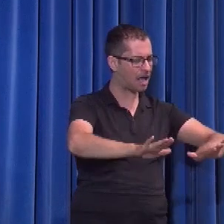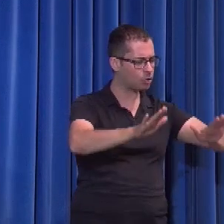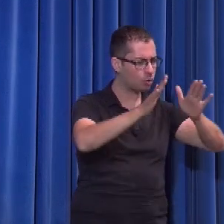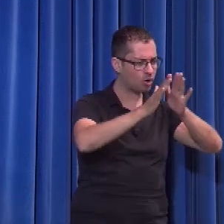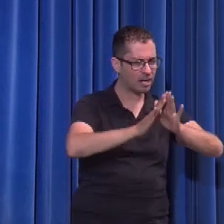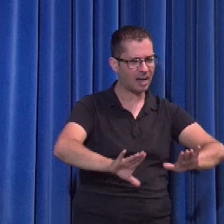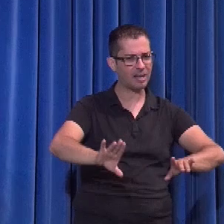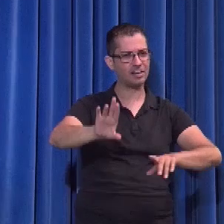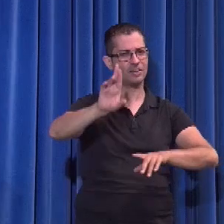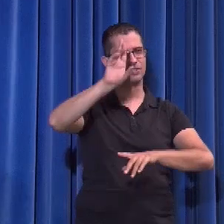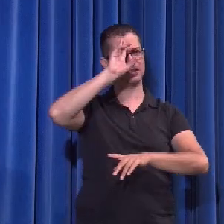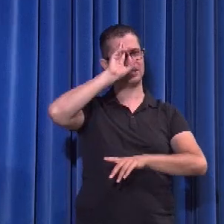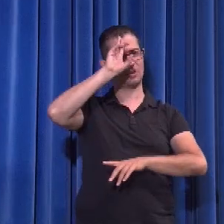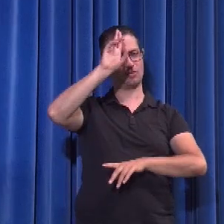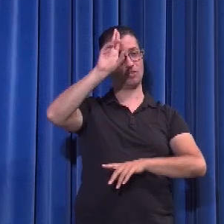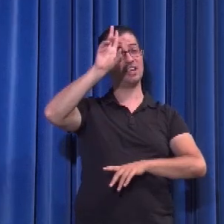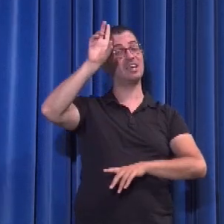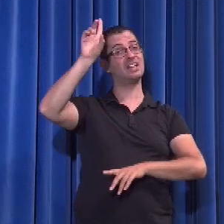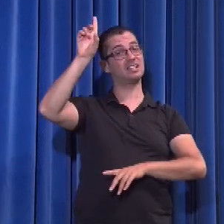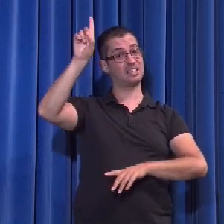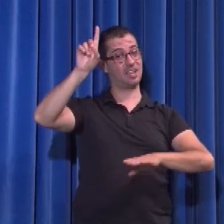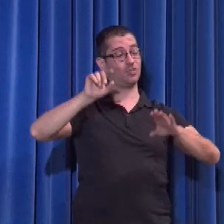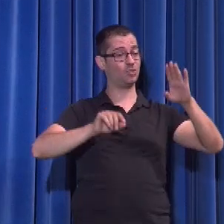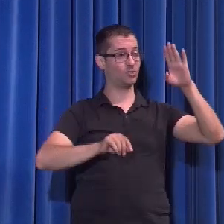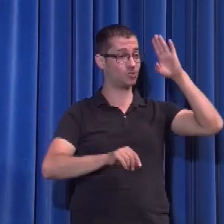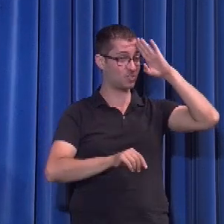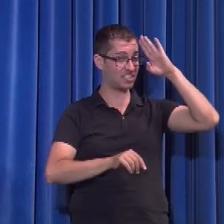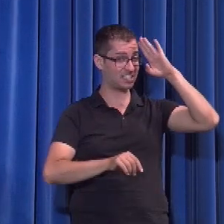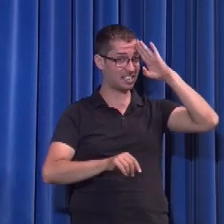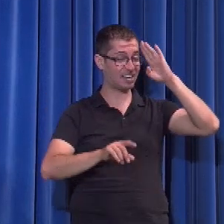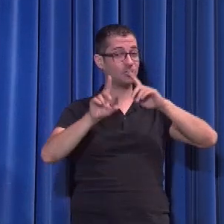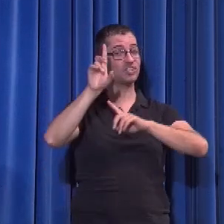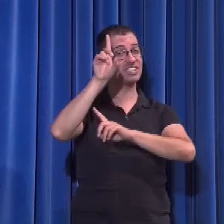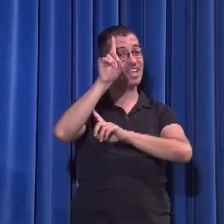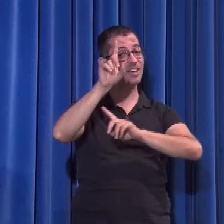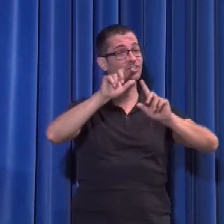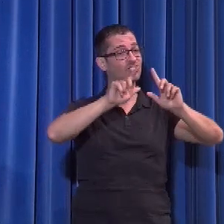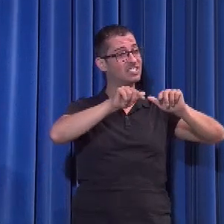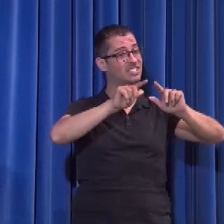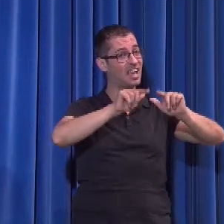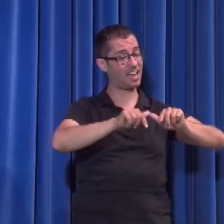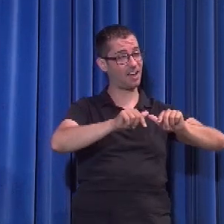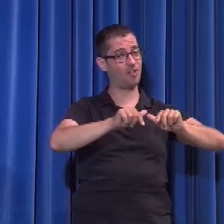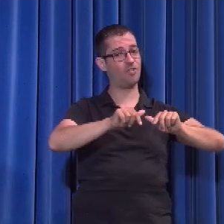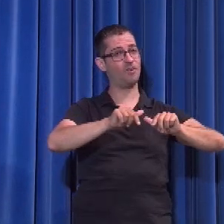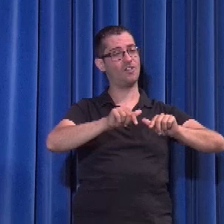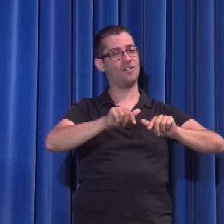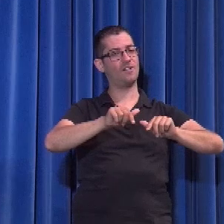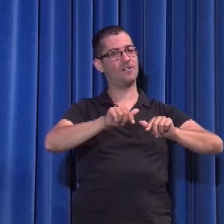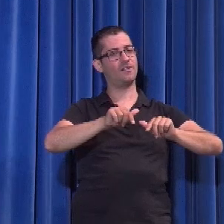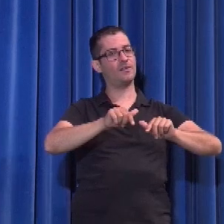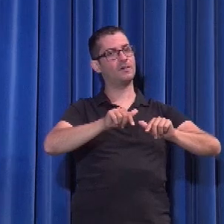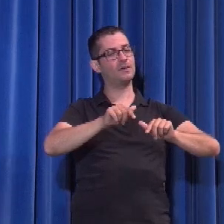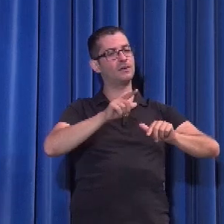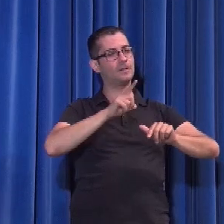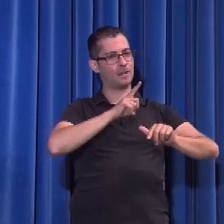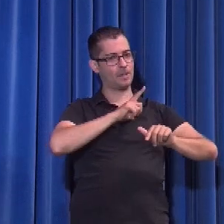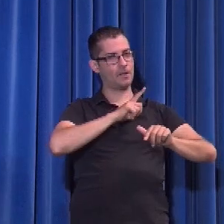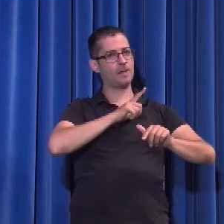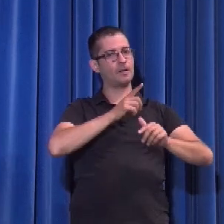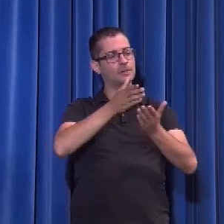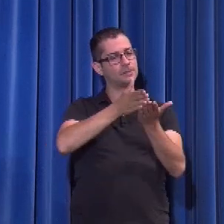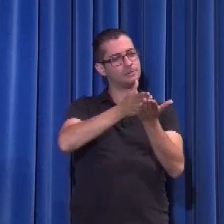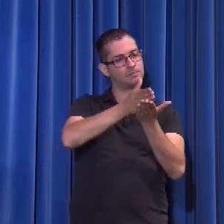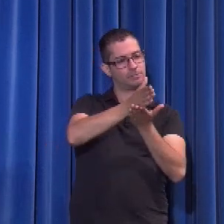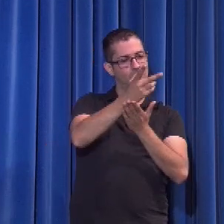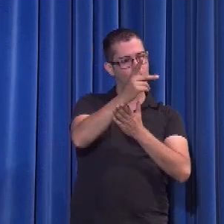Senhor. Assim diz o Senhor dos Exércitos, o Deus de Israel: emendai os vossos caminhos e as vossas